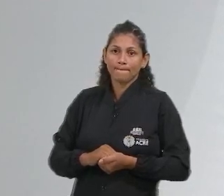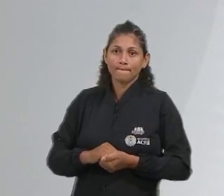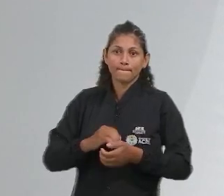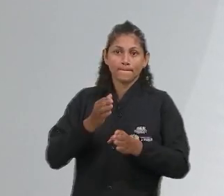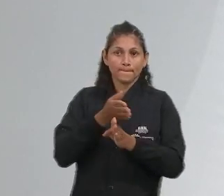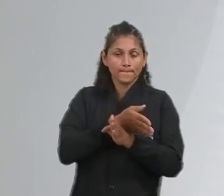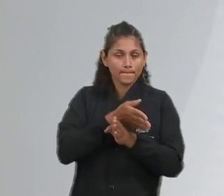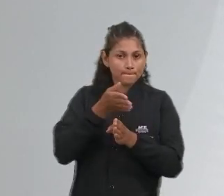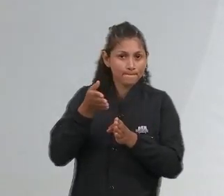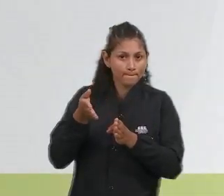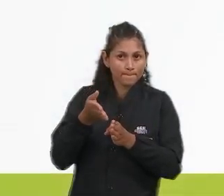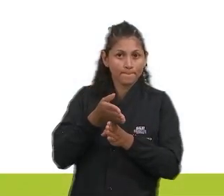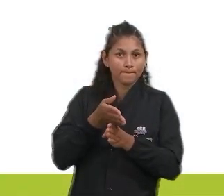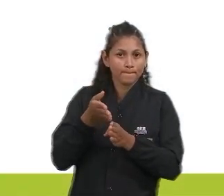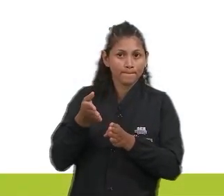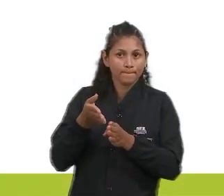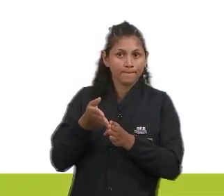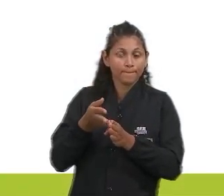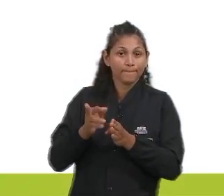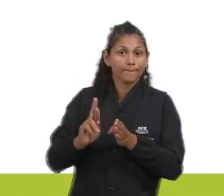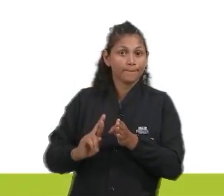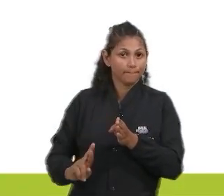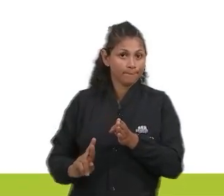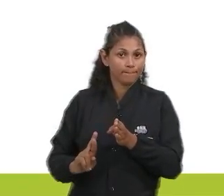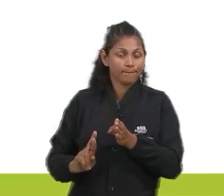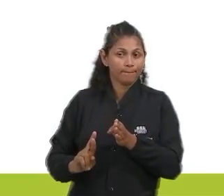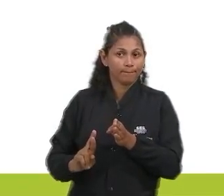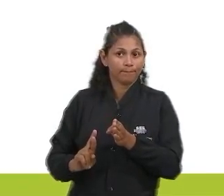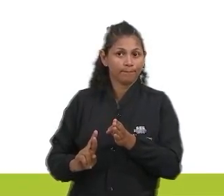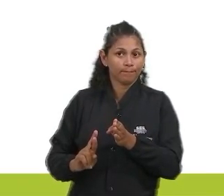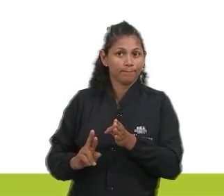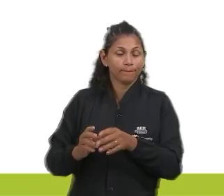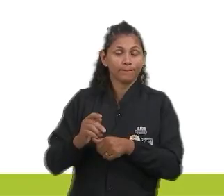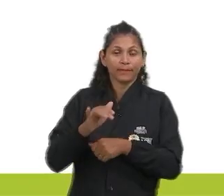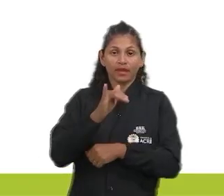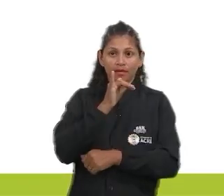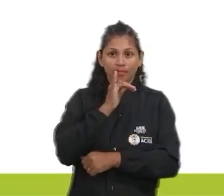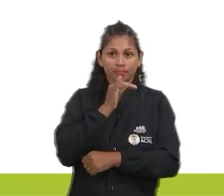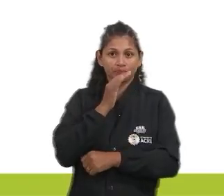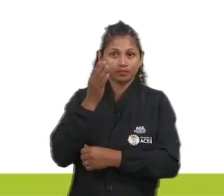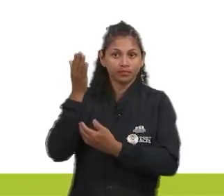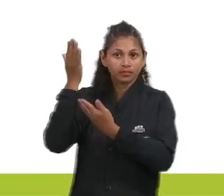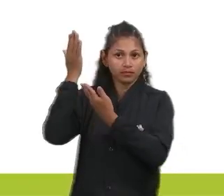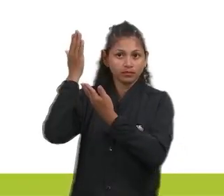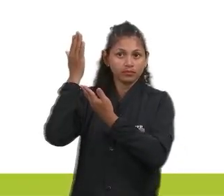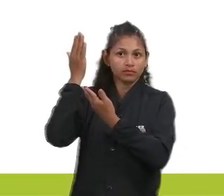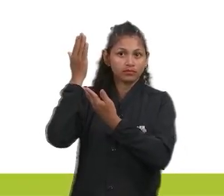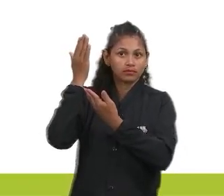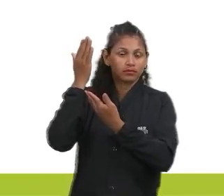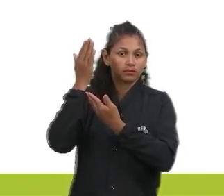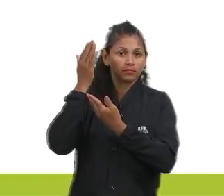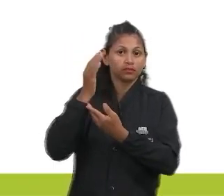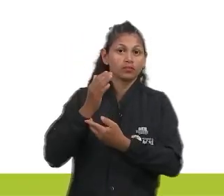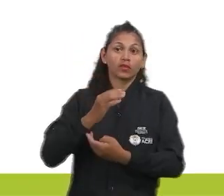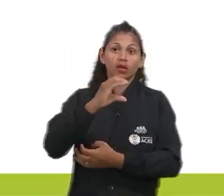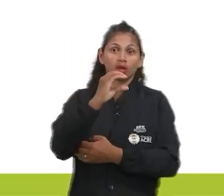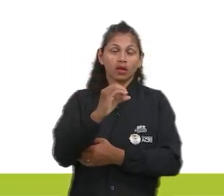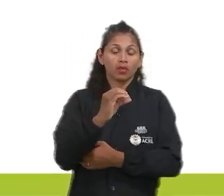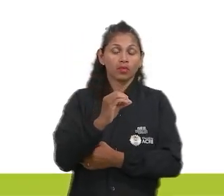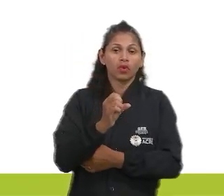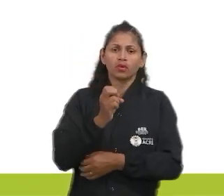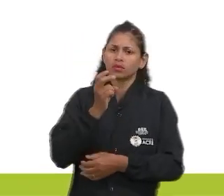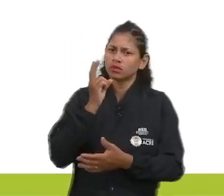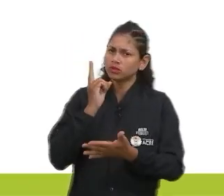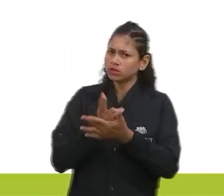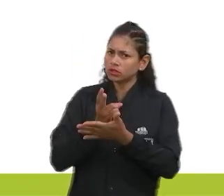2 radicais. Esse carbono, ele sempre vai ser secundário. Você nunca